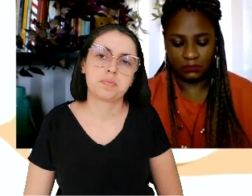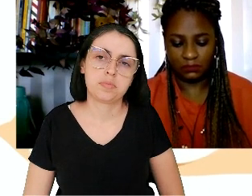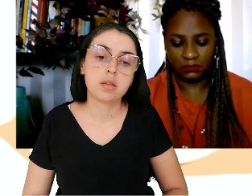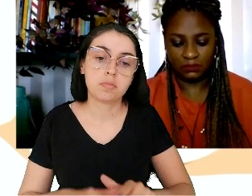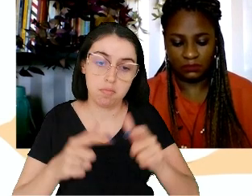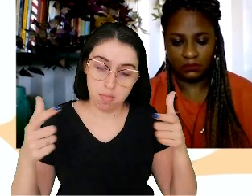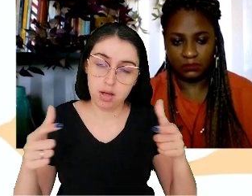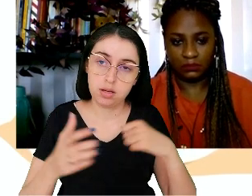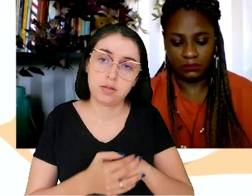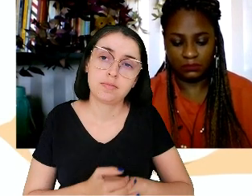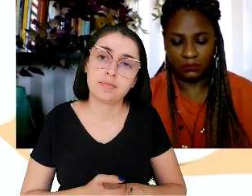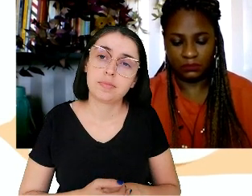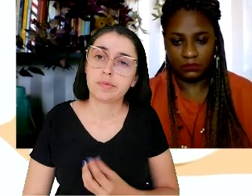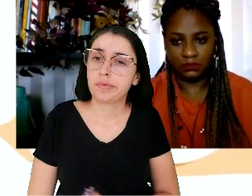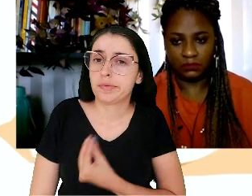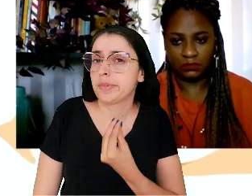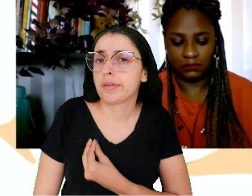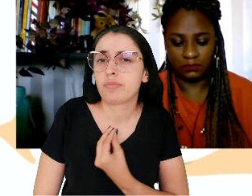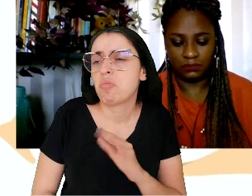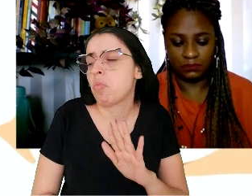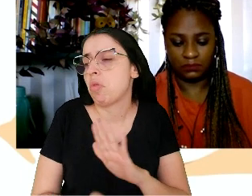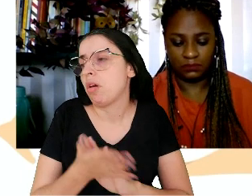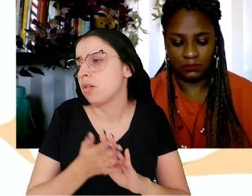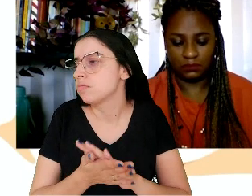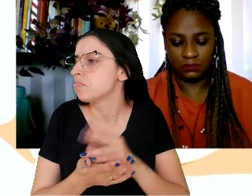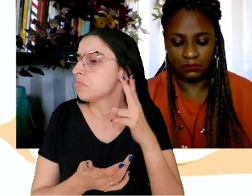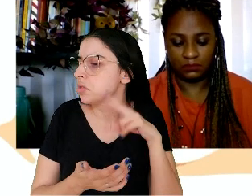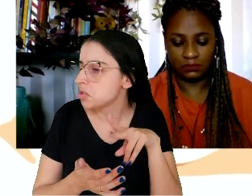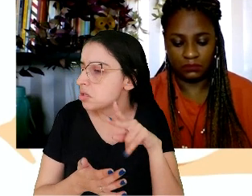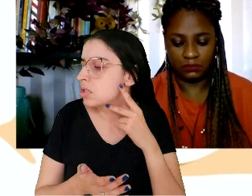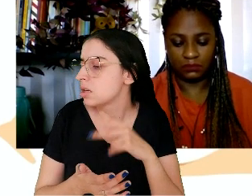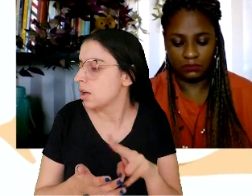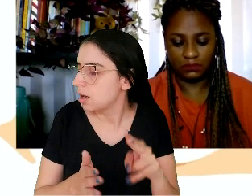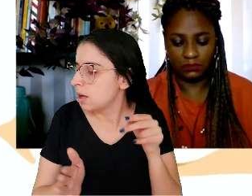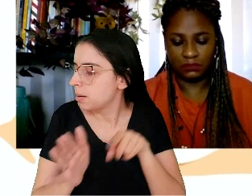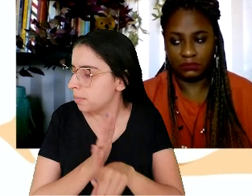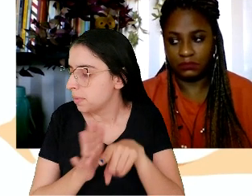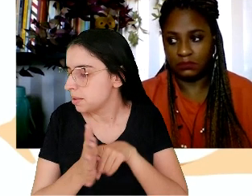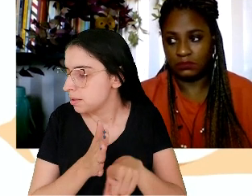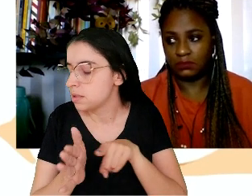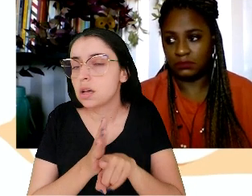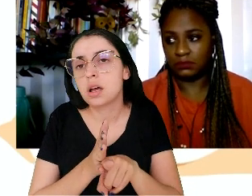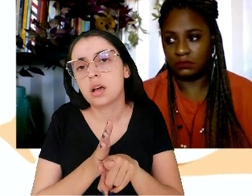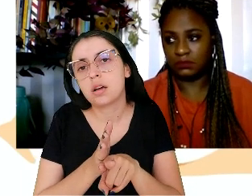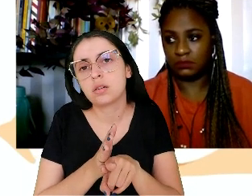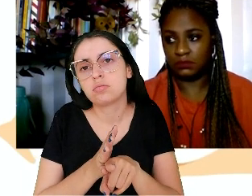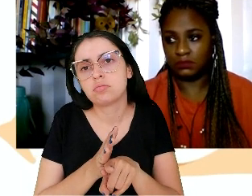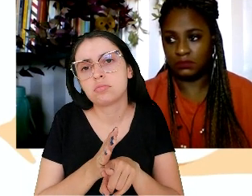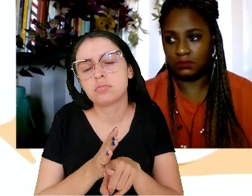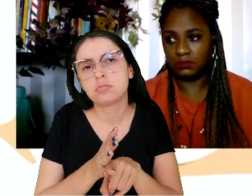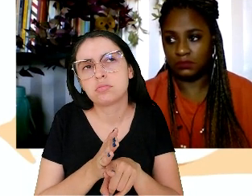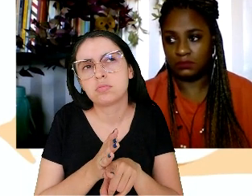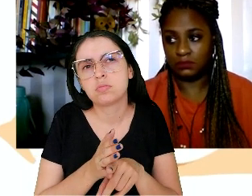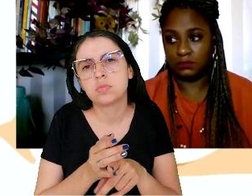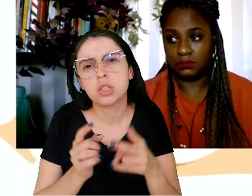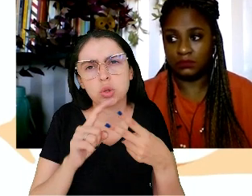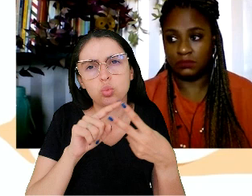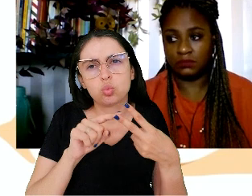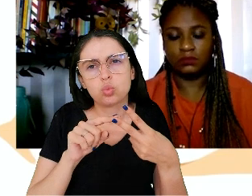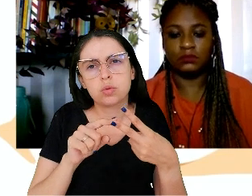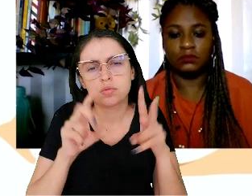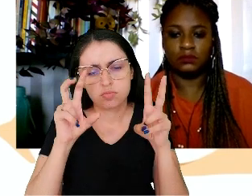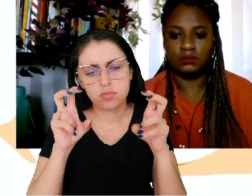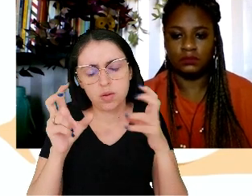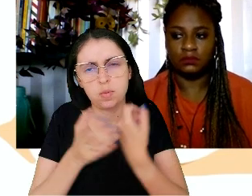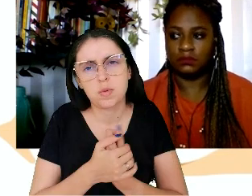eu estava vivenciando questões normais que eu estava acostumada a pesquisar, mas aí se descortinou para mim 2